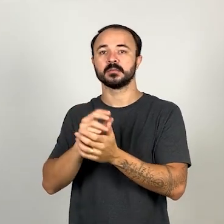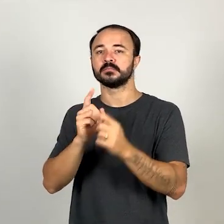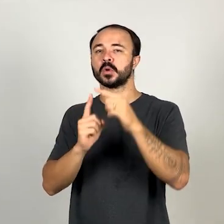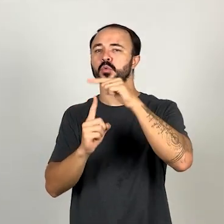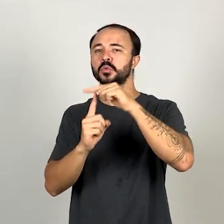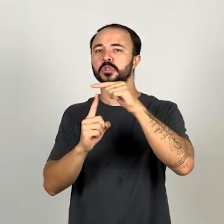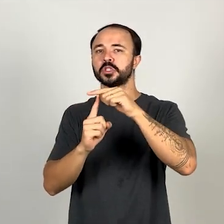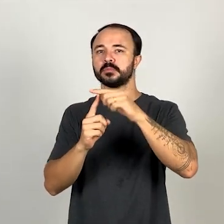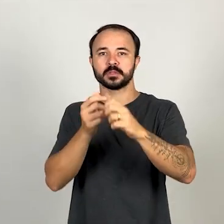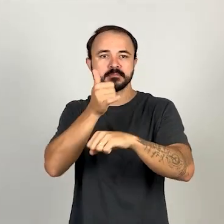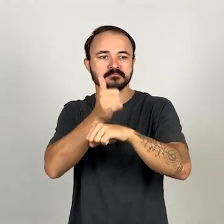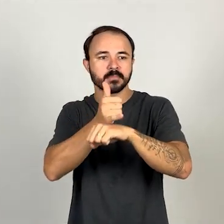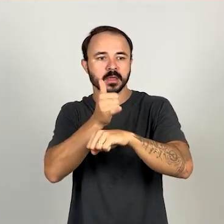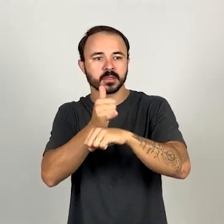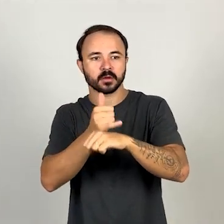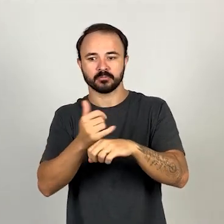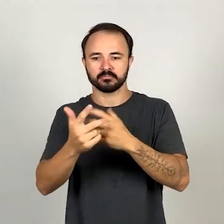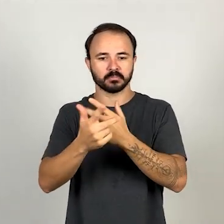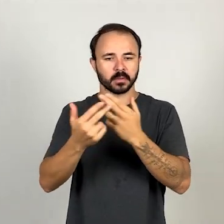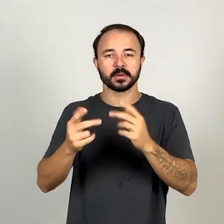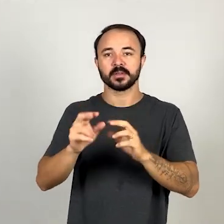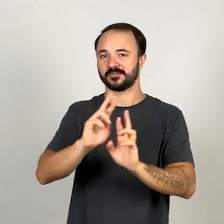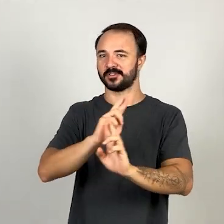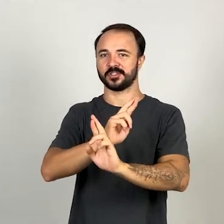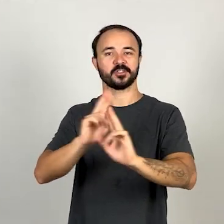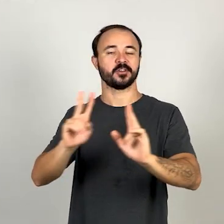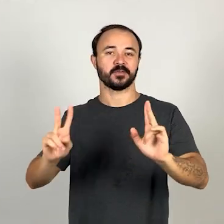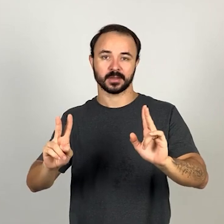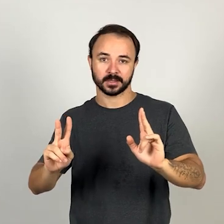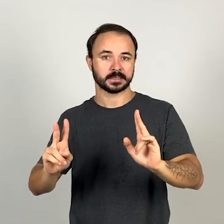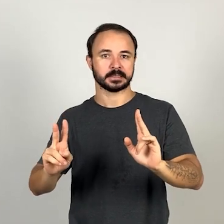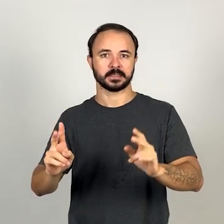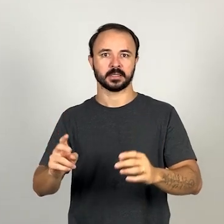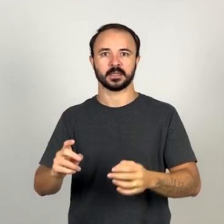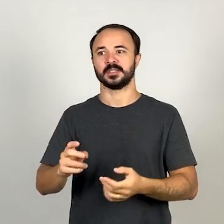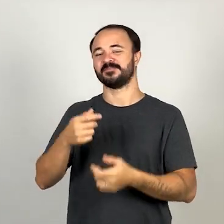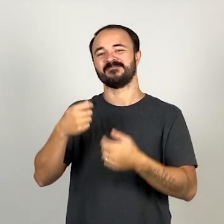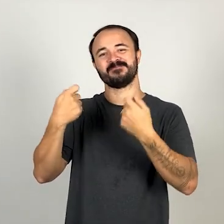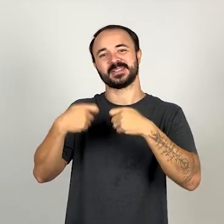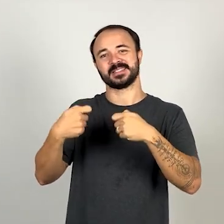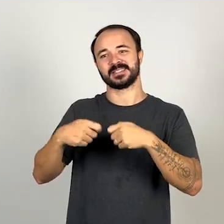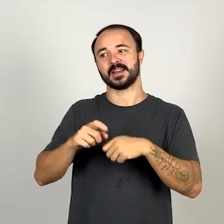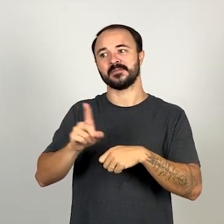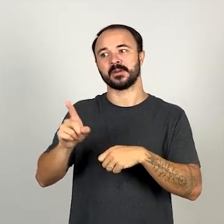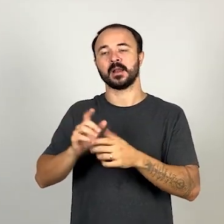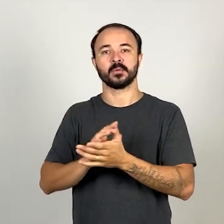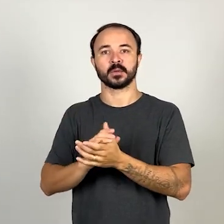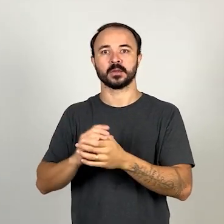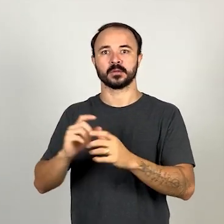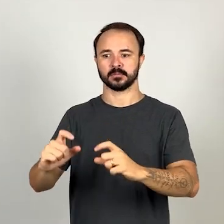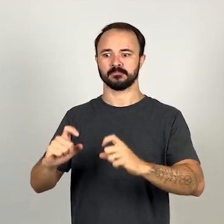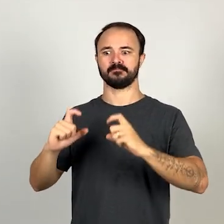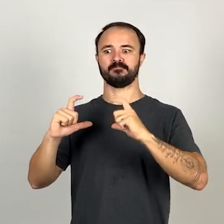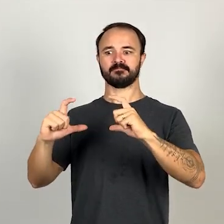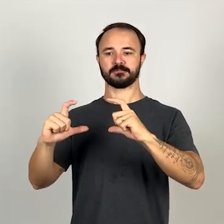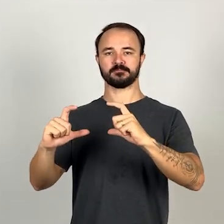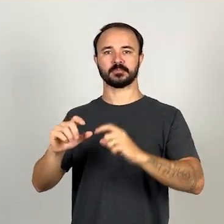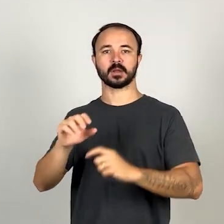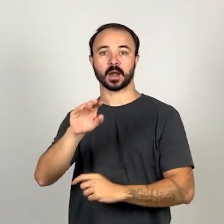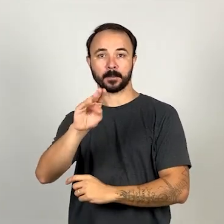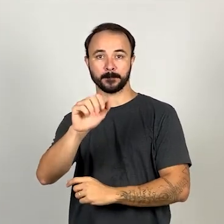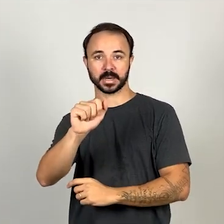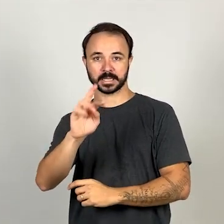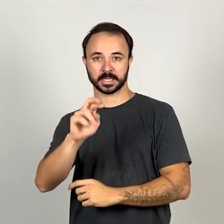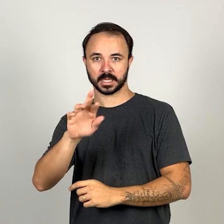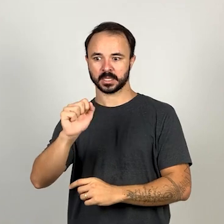Esses computadores, então, não poderiam ser feitos de um formato mais fino, justamente porque era necessário a bateria